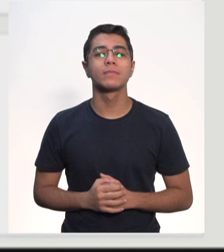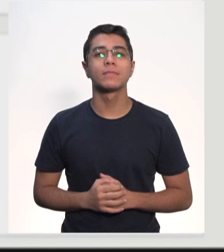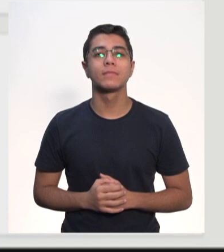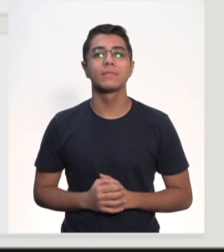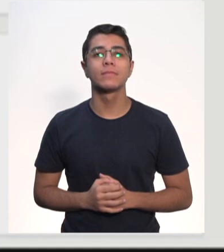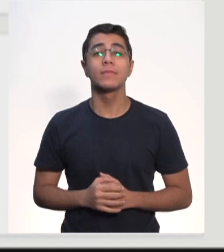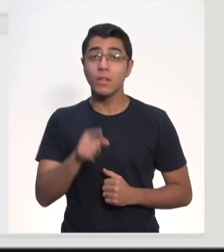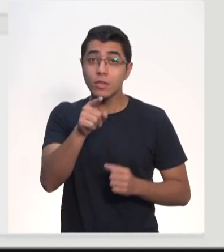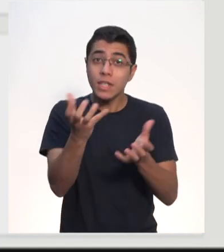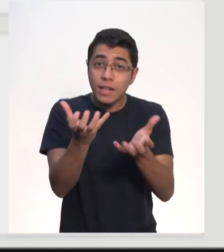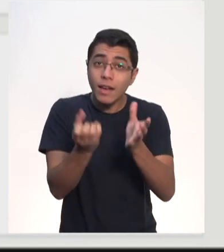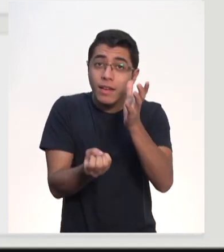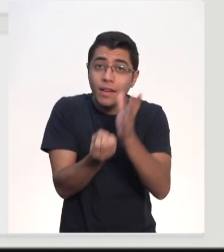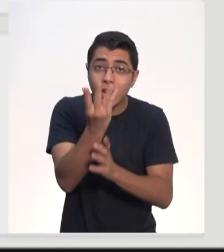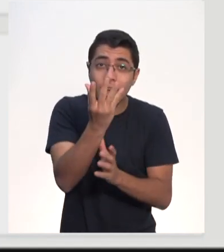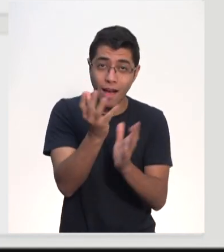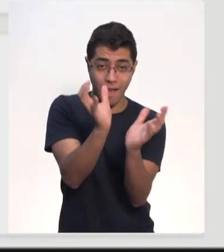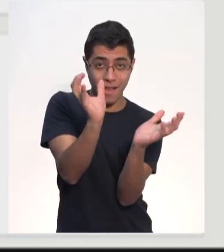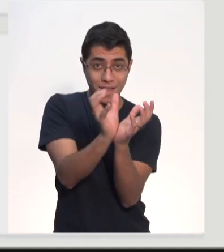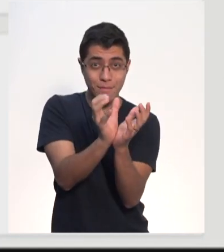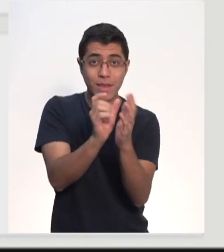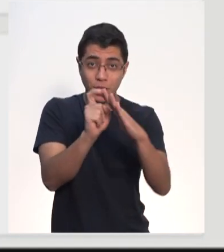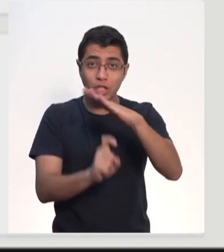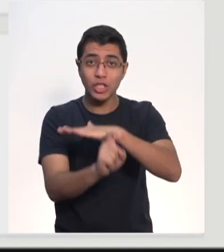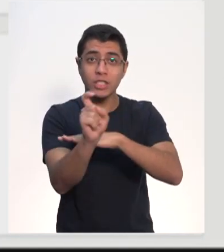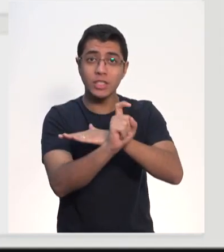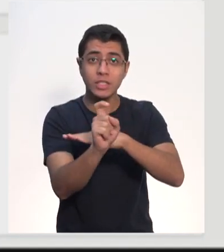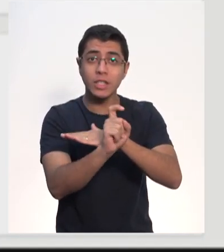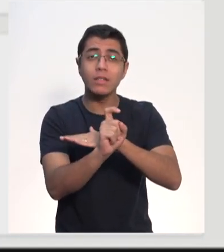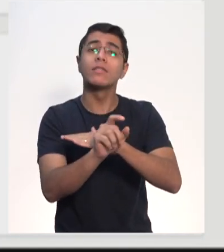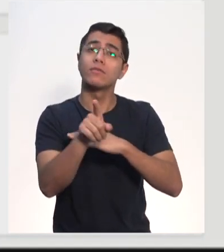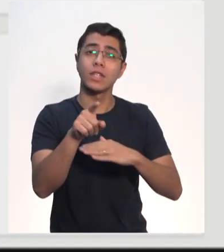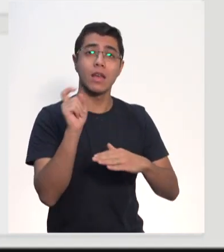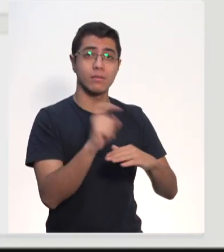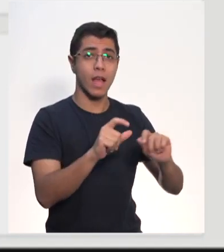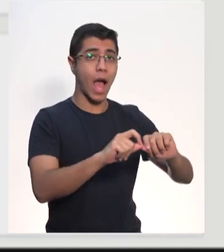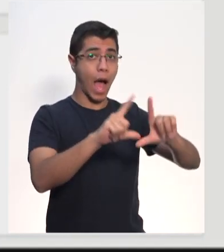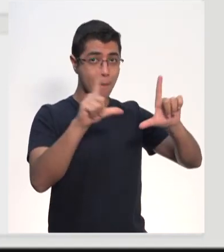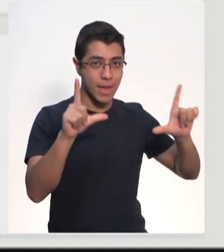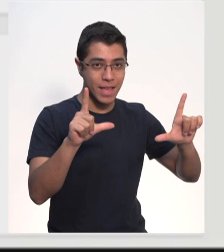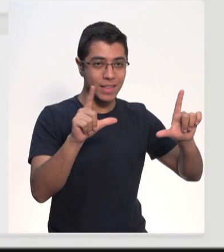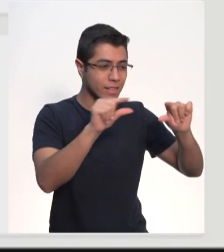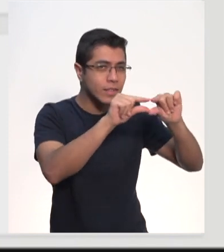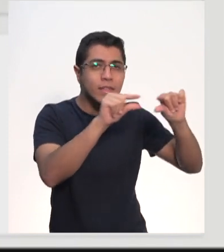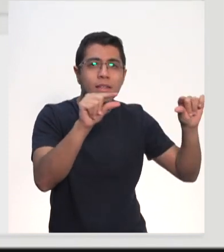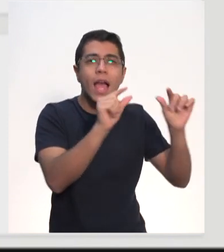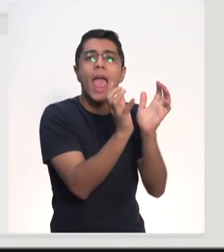no Teams, basta você abrir o Teams, clicar em Equipe,